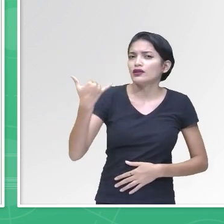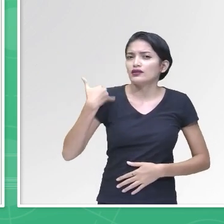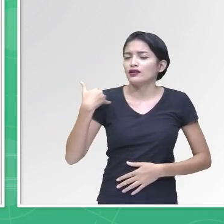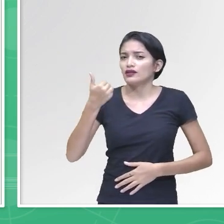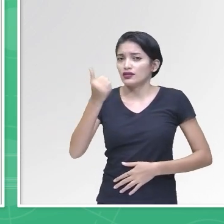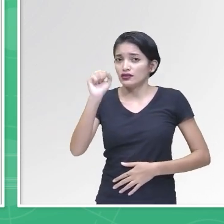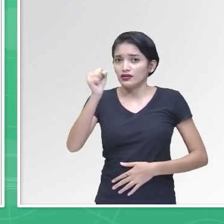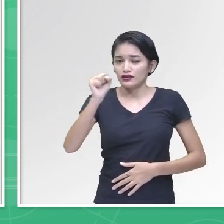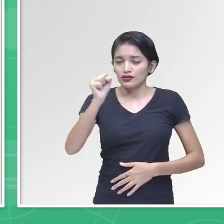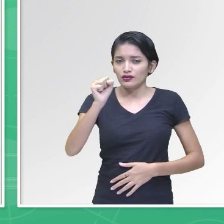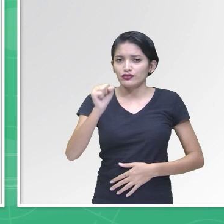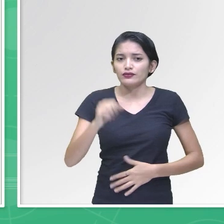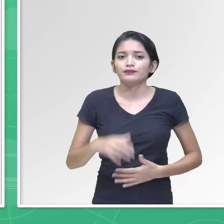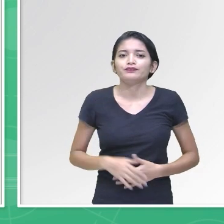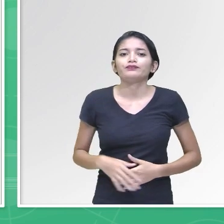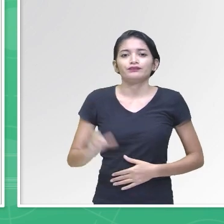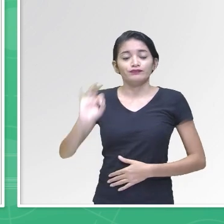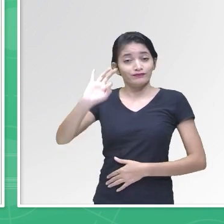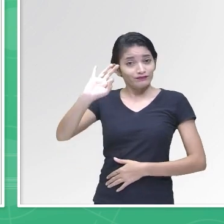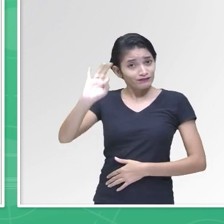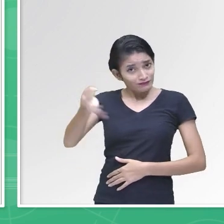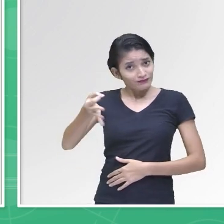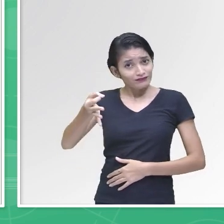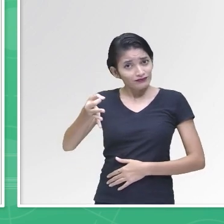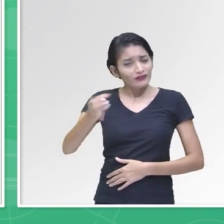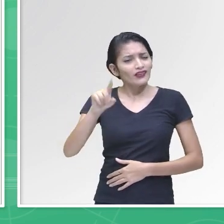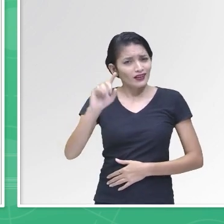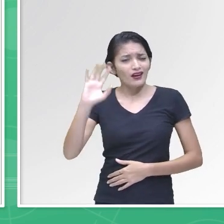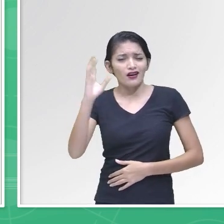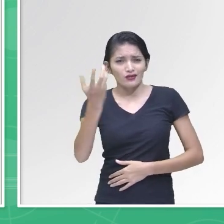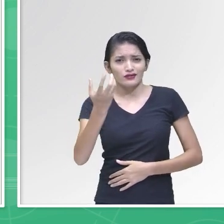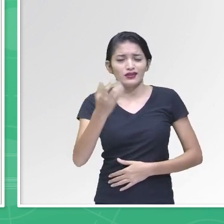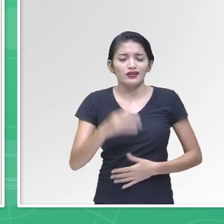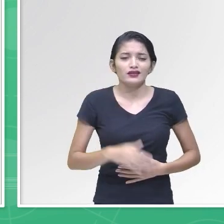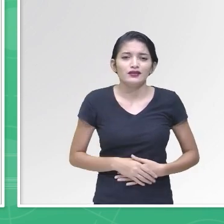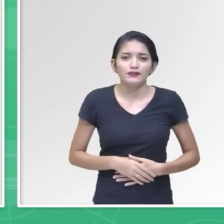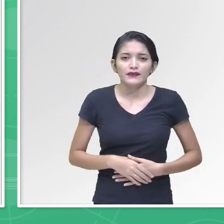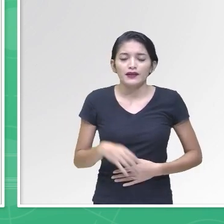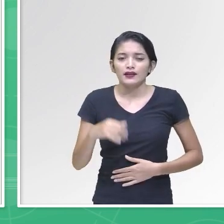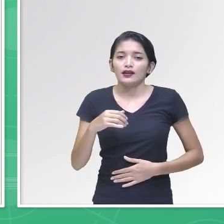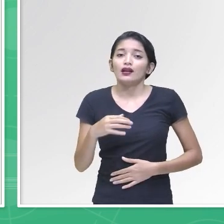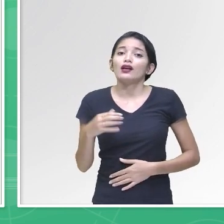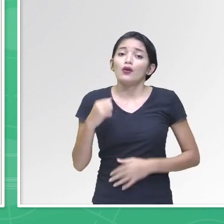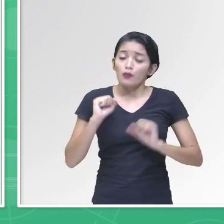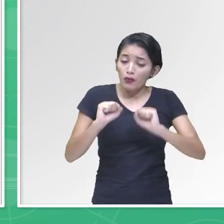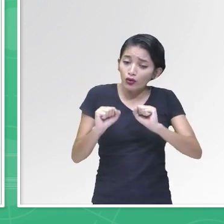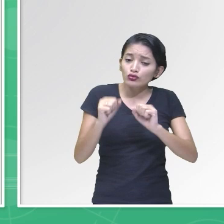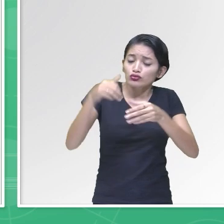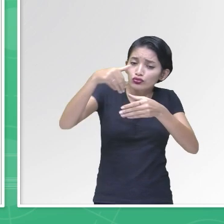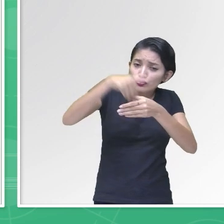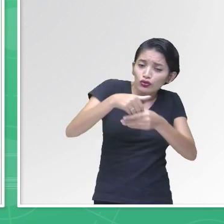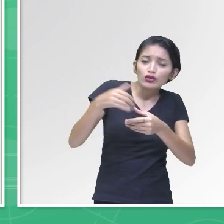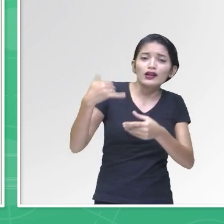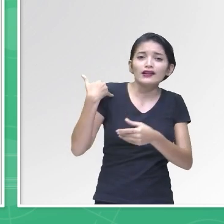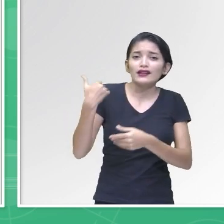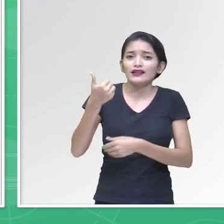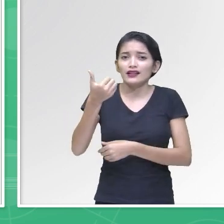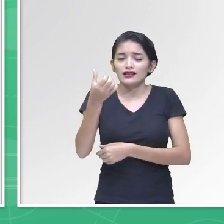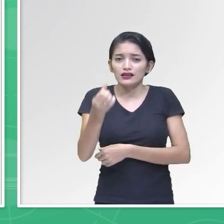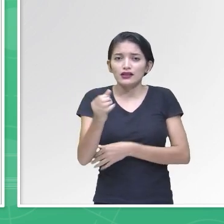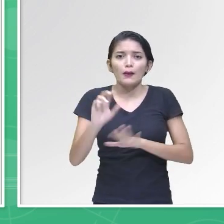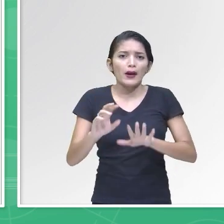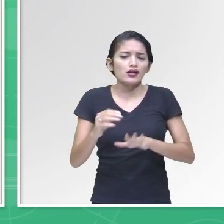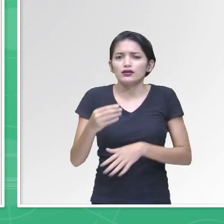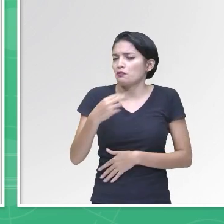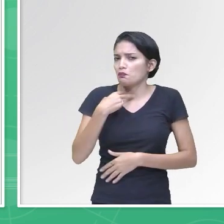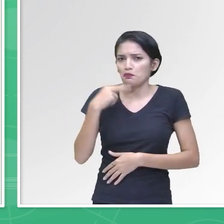anos. Correto, é isso que acontece. Eu voto a partir dos 16, mas não posso ser votado.